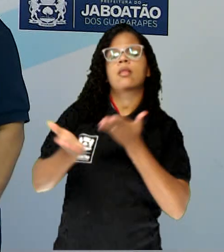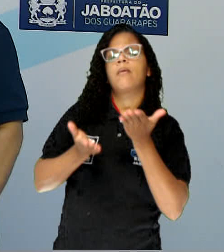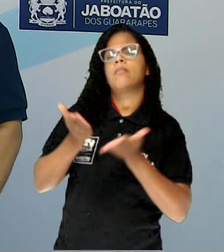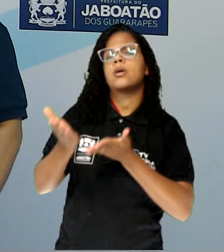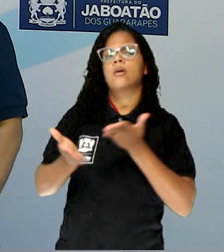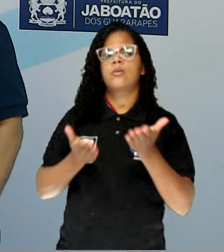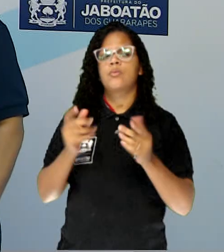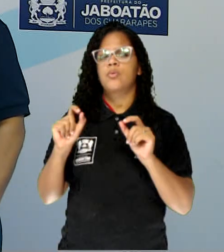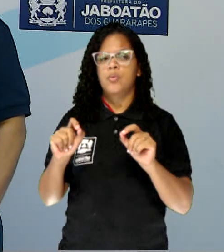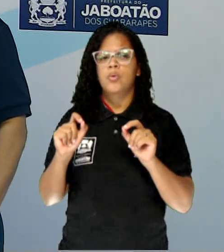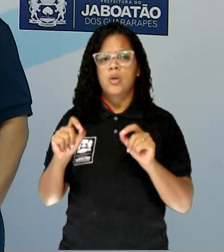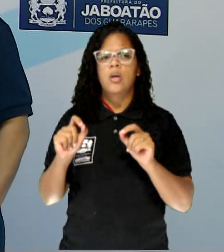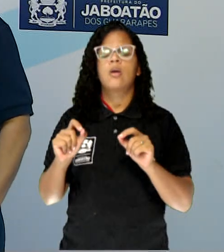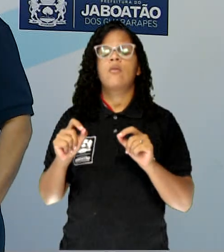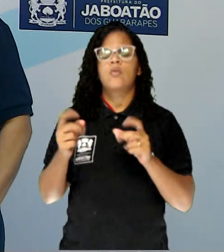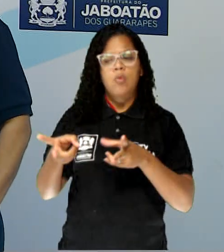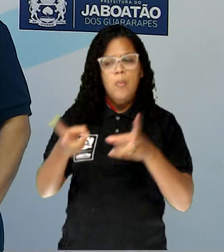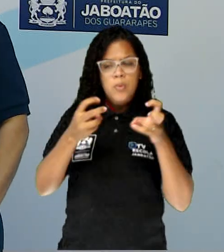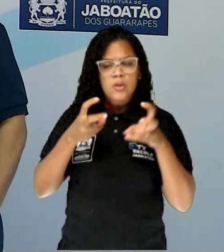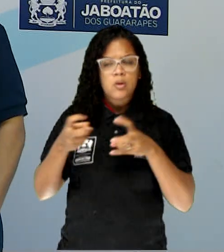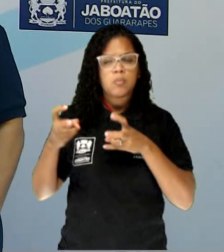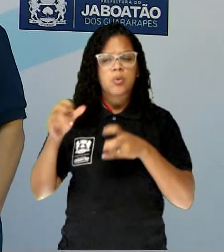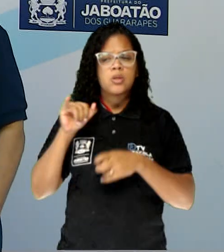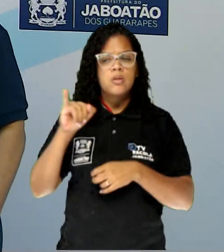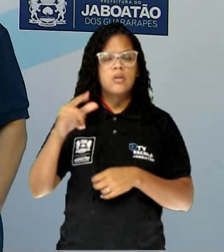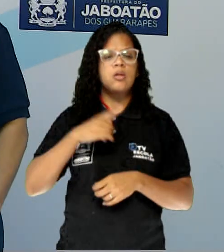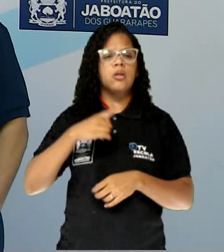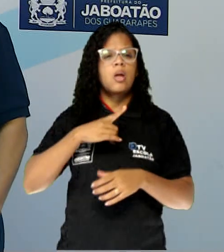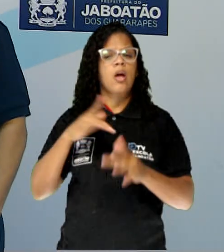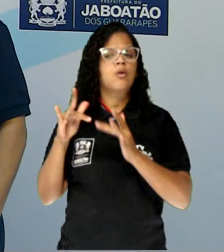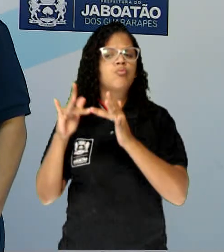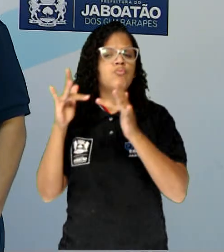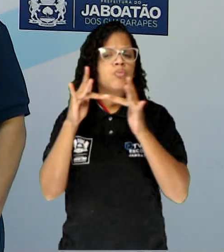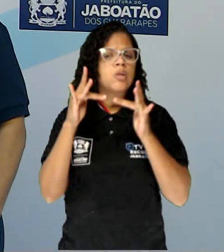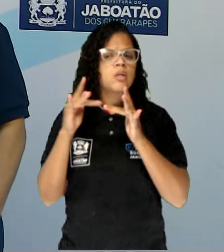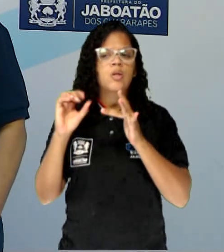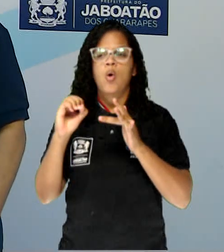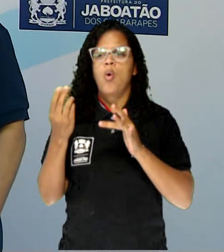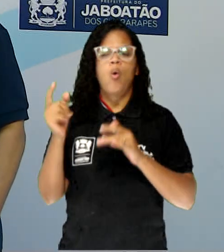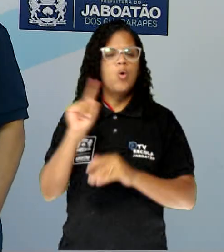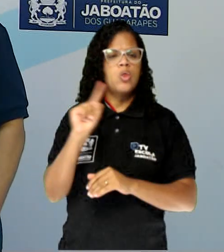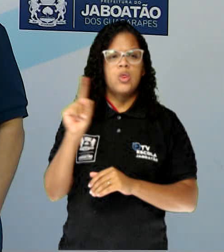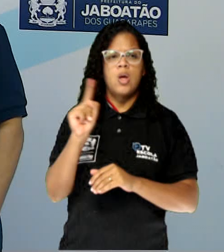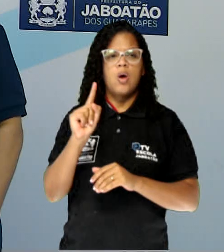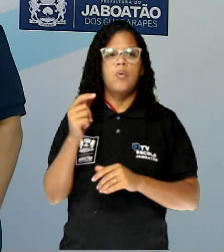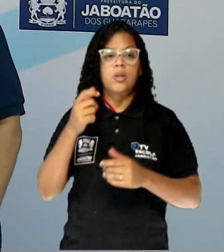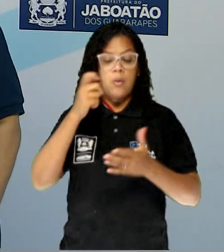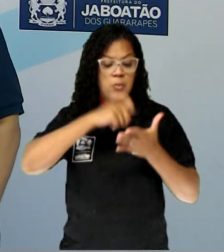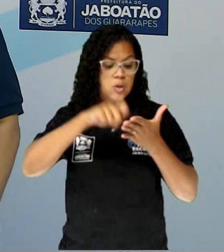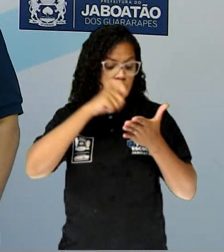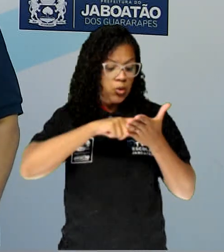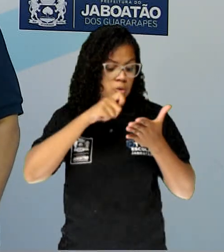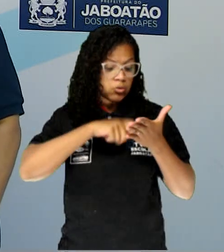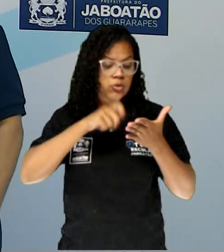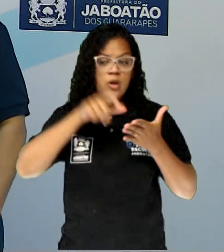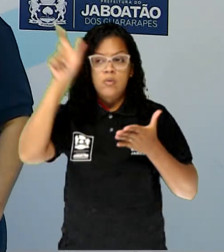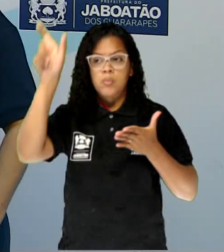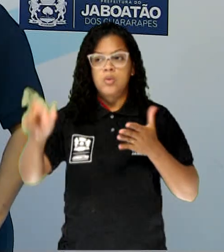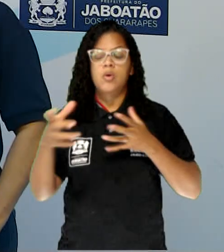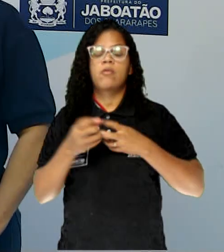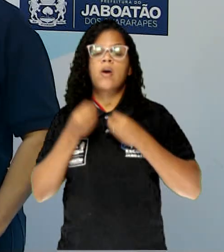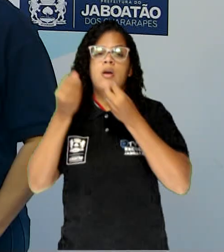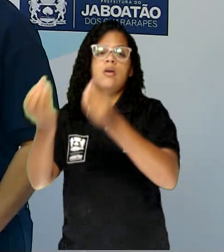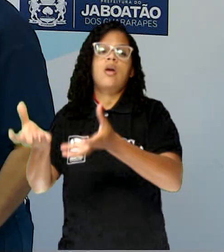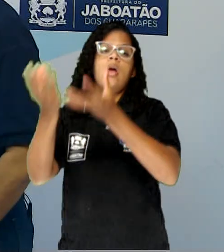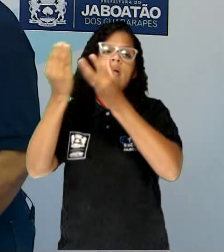porque é dele que você vai perceber se há realmente uma afinidade ou não entre o remetente, a quem envia, e o destinatário, no